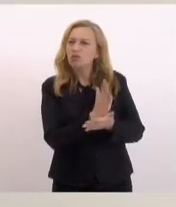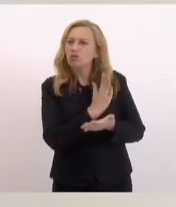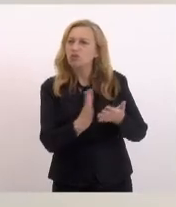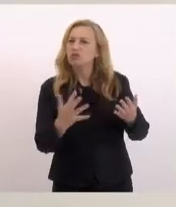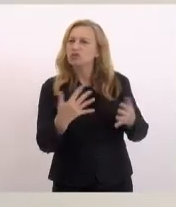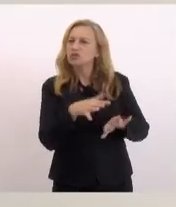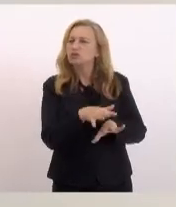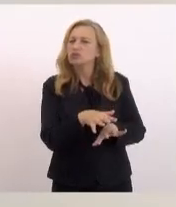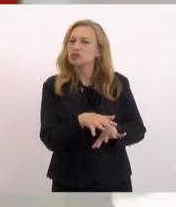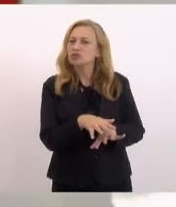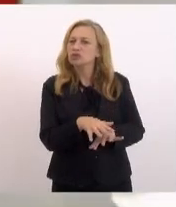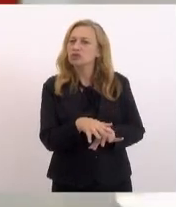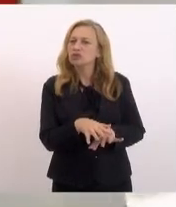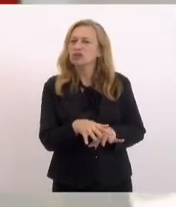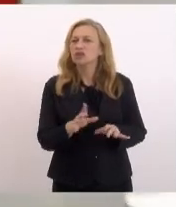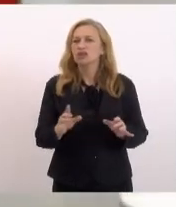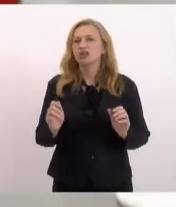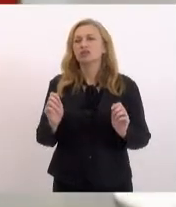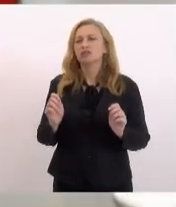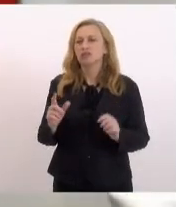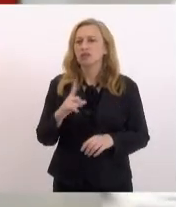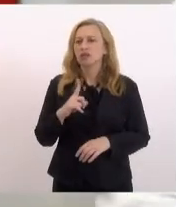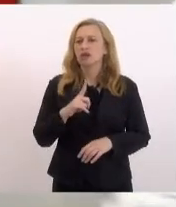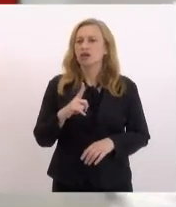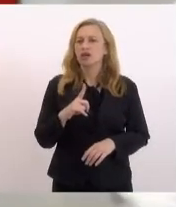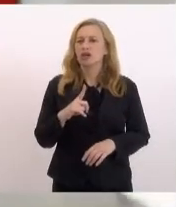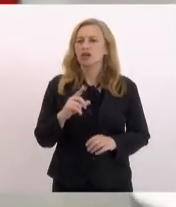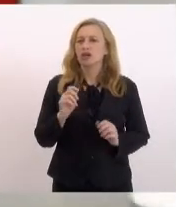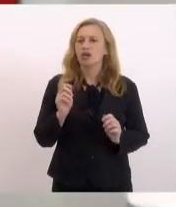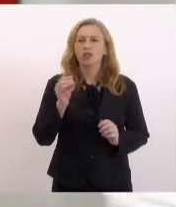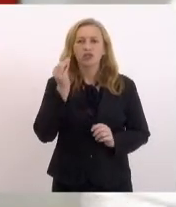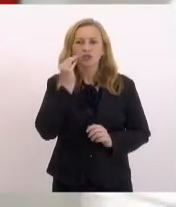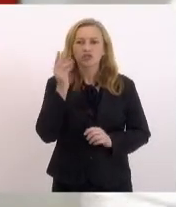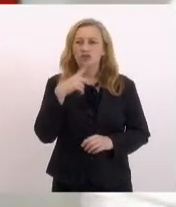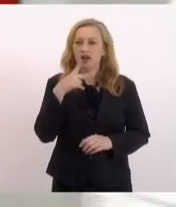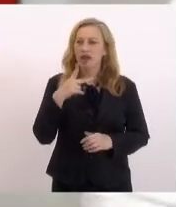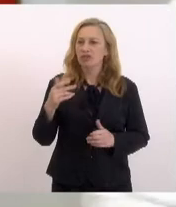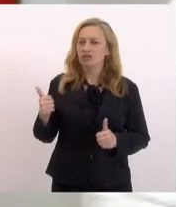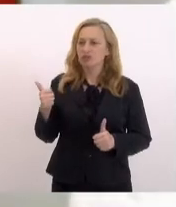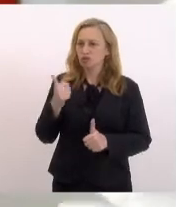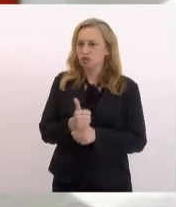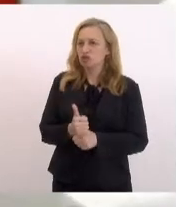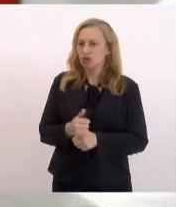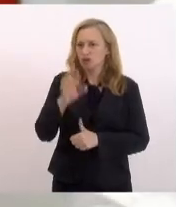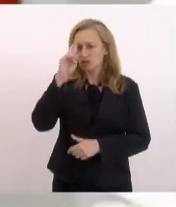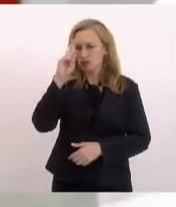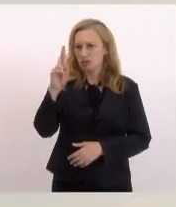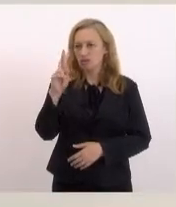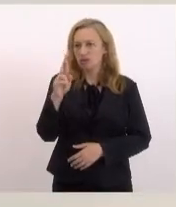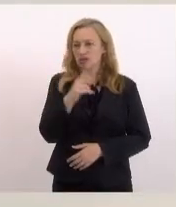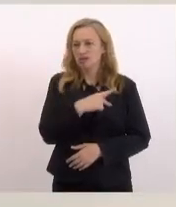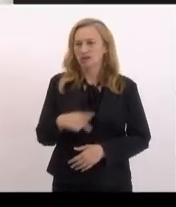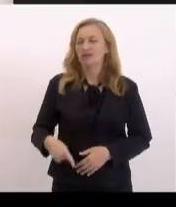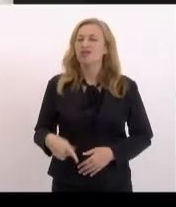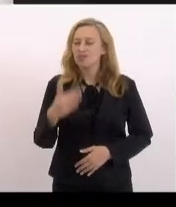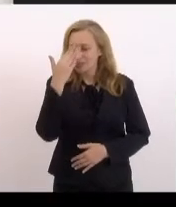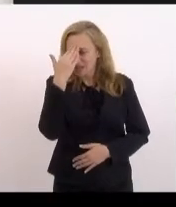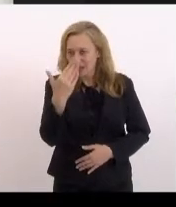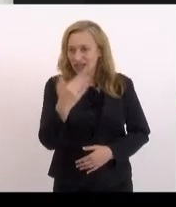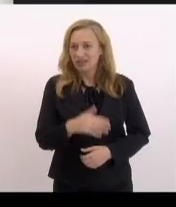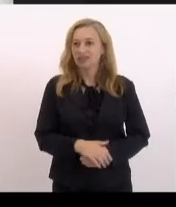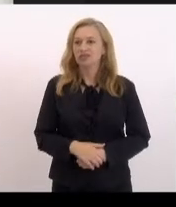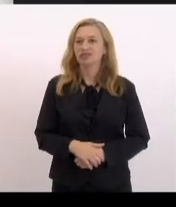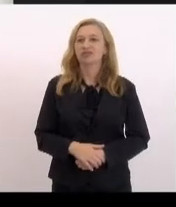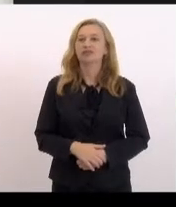Presidente, tia. Só, eu enviei para o senhor umas inclusões. Vossa Excelência terá a oportunidade de cantar aí, porque eu vou passar a presidência para a Vossa Excelência. Boa tarde a todos. Em